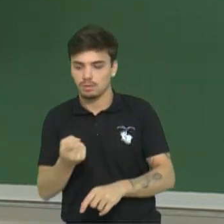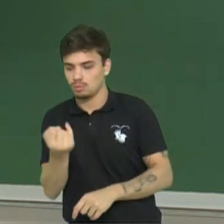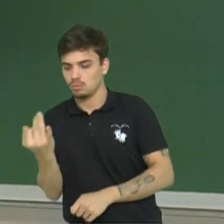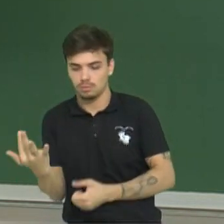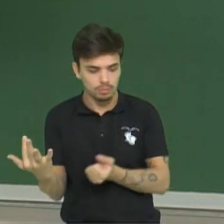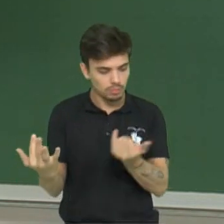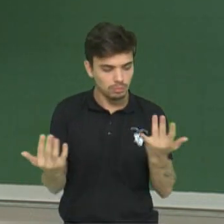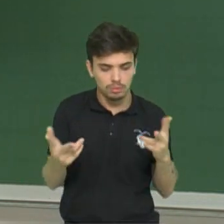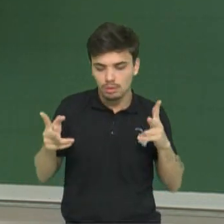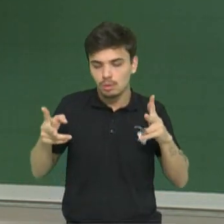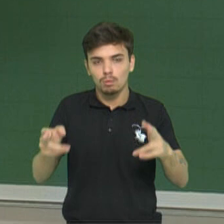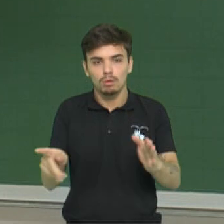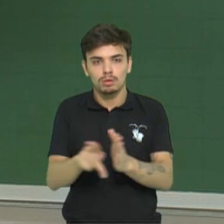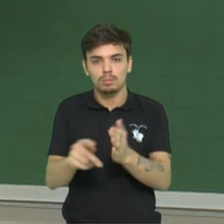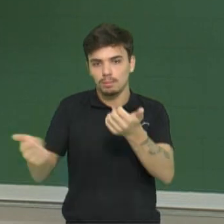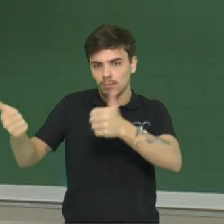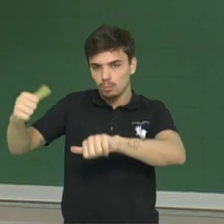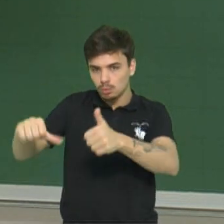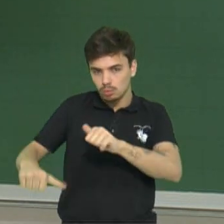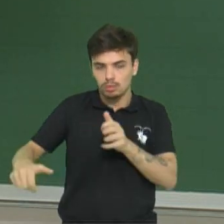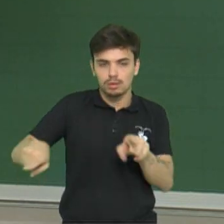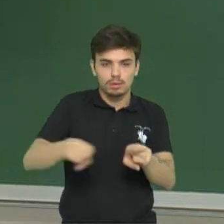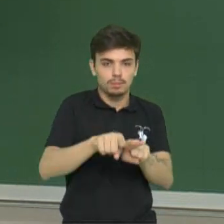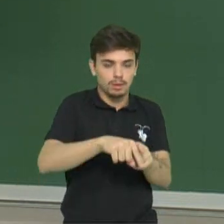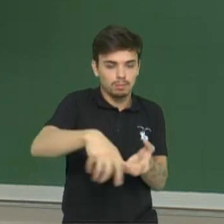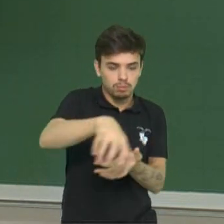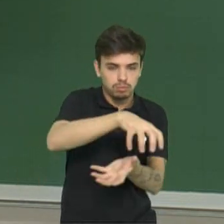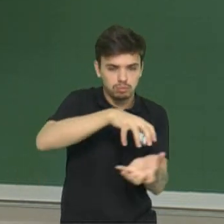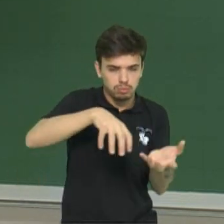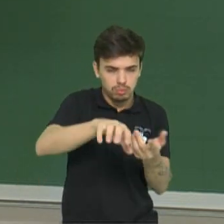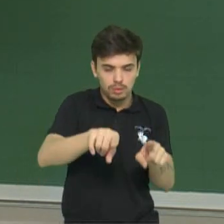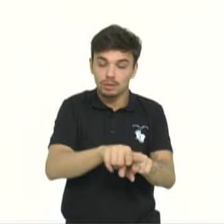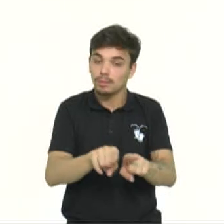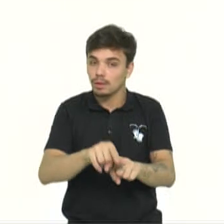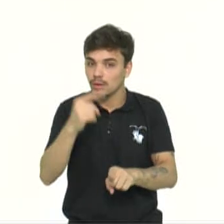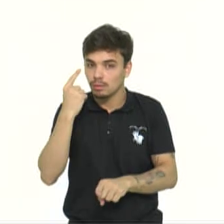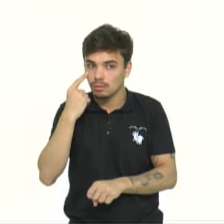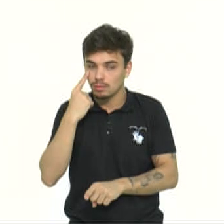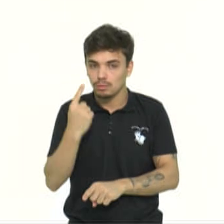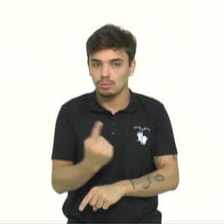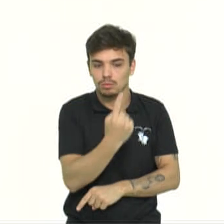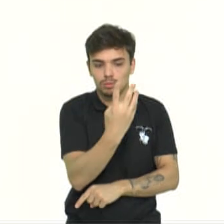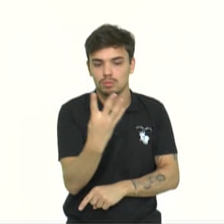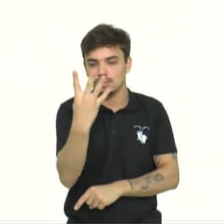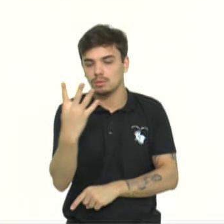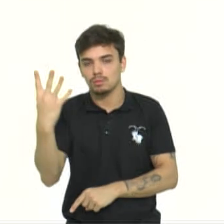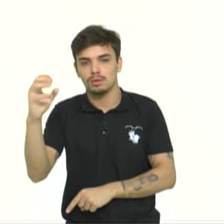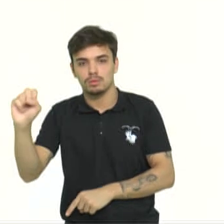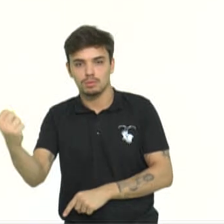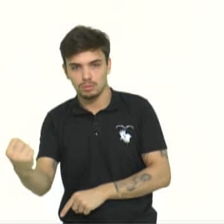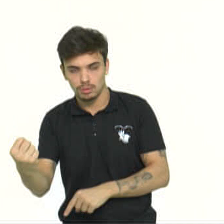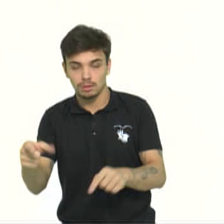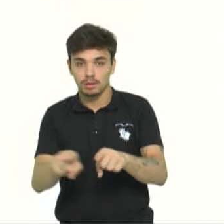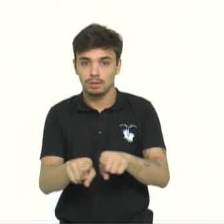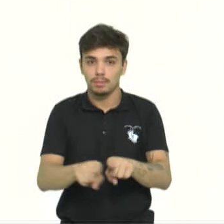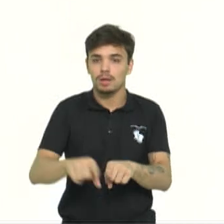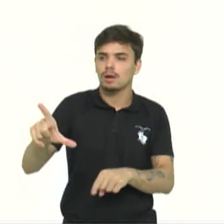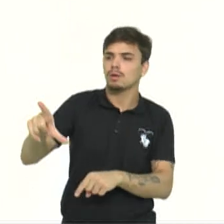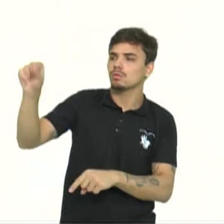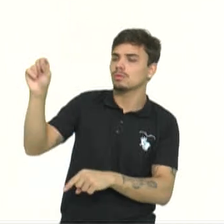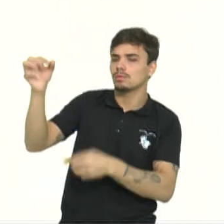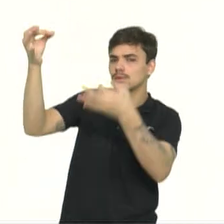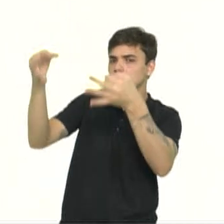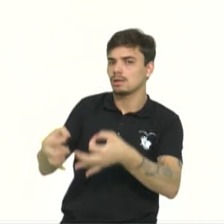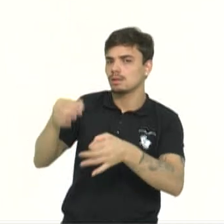quantidade reagentes e produtos. E aí os coeficientes 1, 4, 4, 1 e 8. E a alternativa